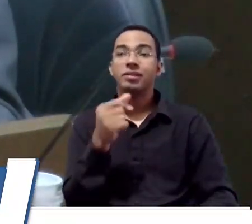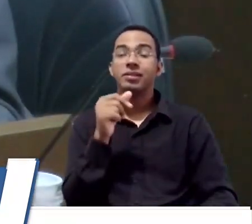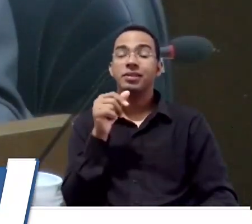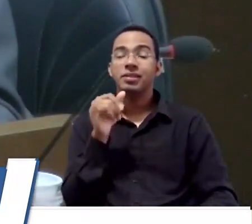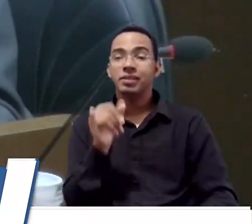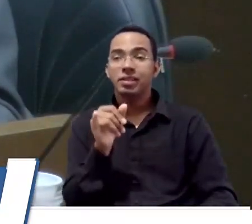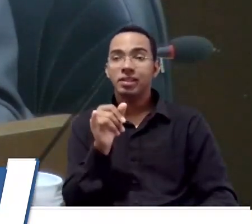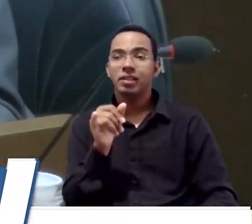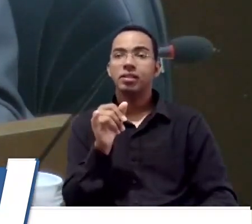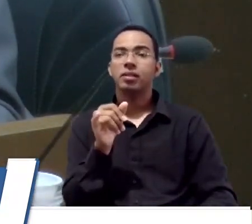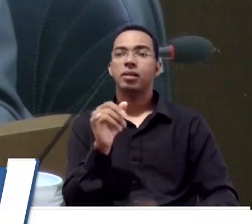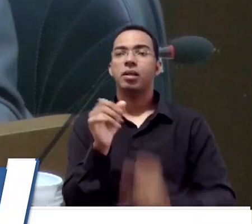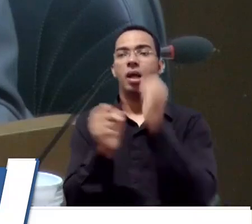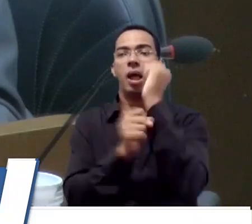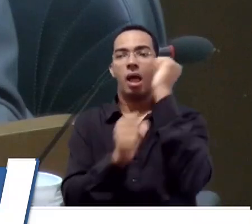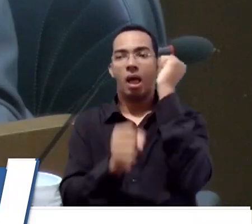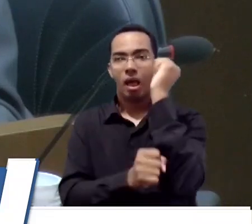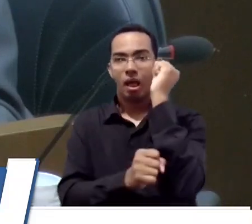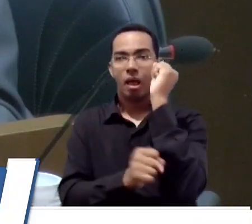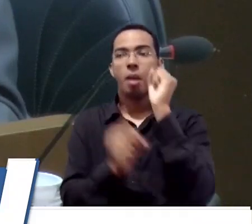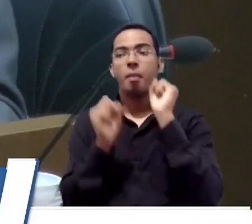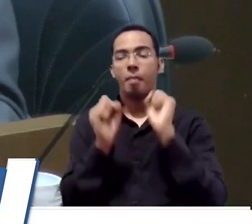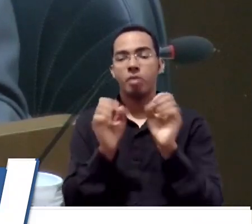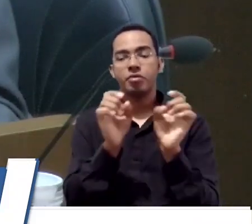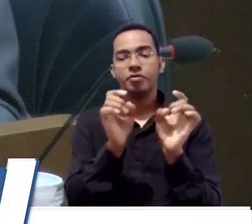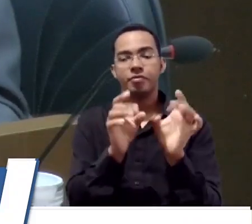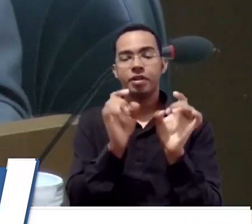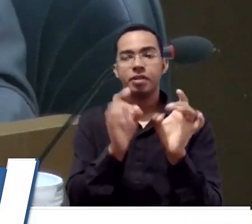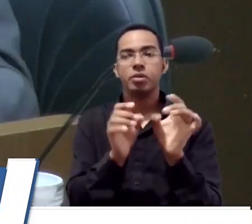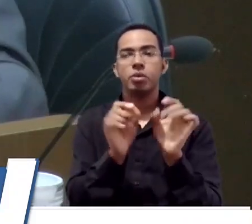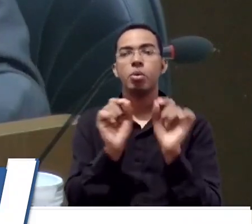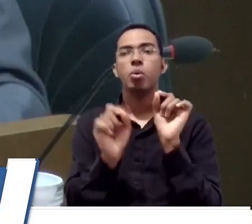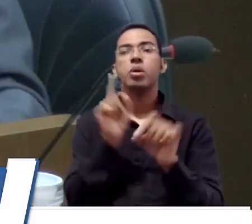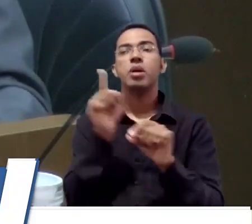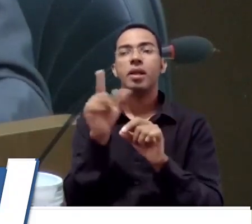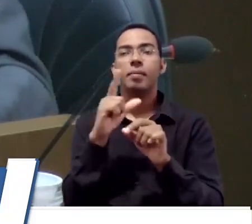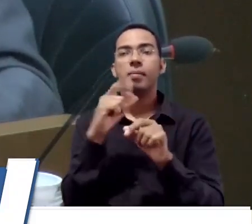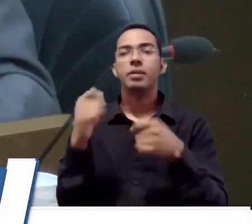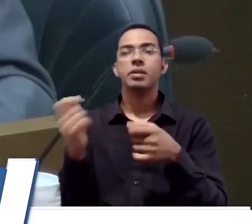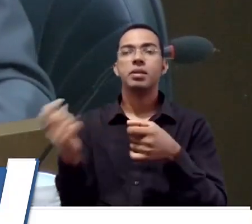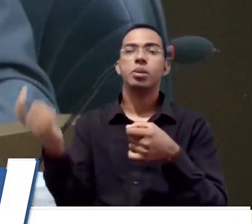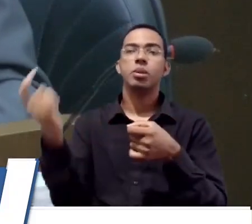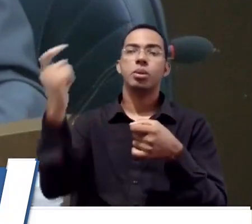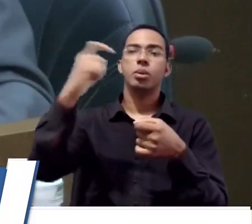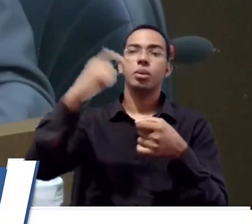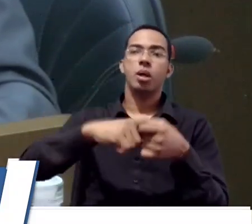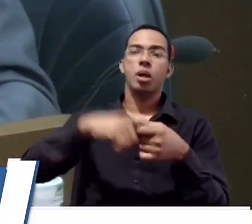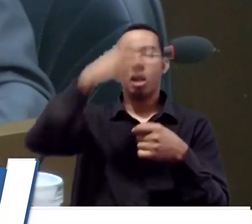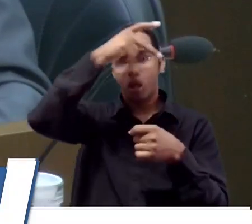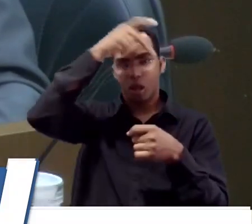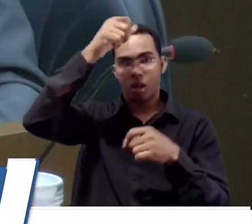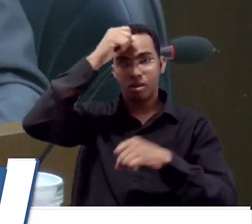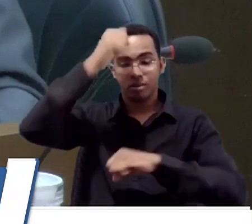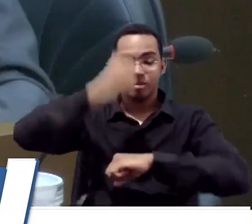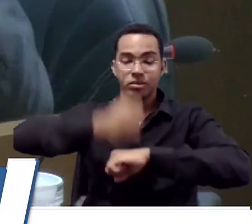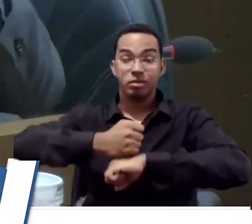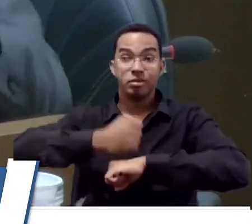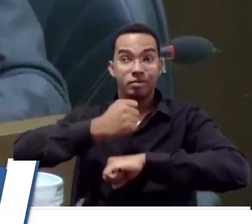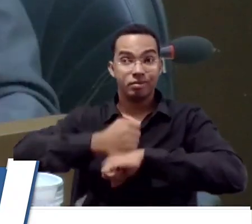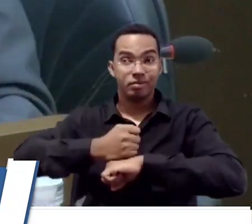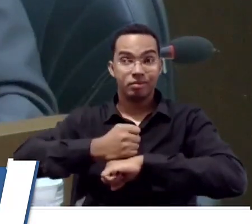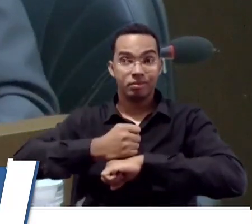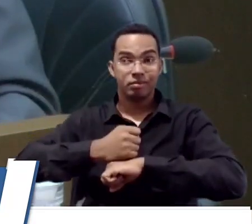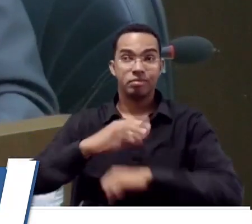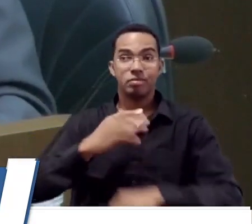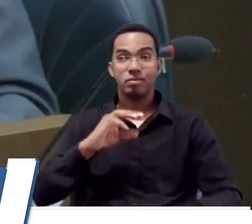a Sabesp seja privatizada, o que ela tem que devolver ao município de Franca. Algo em